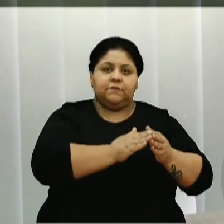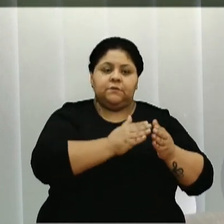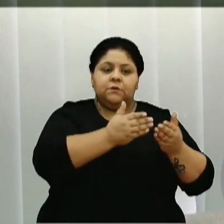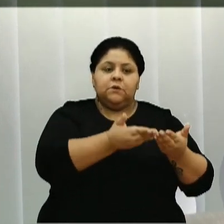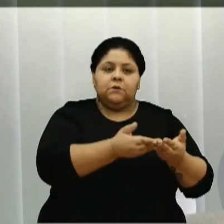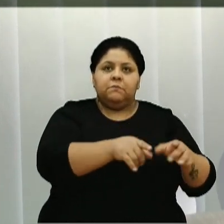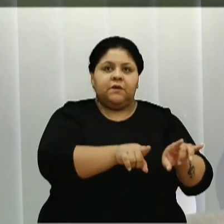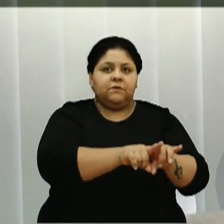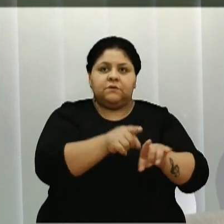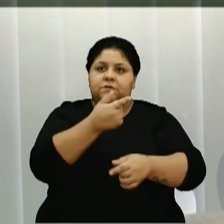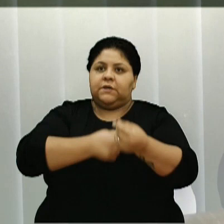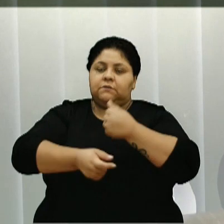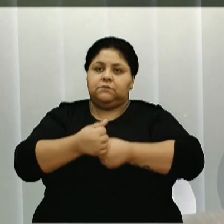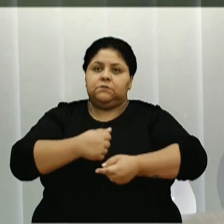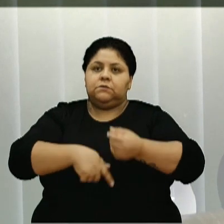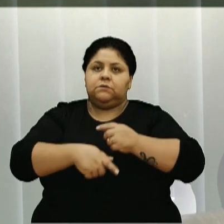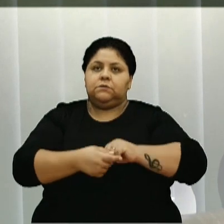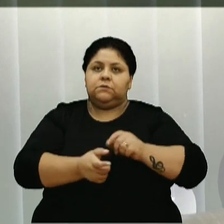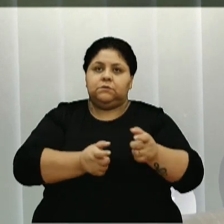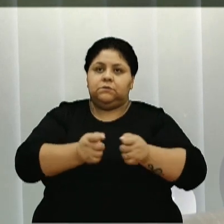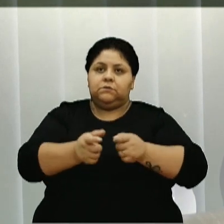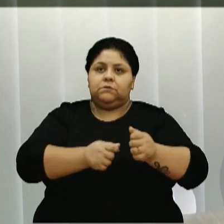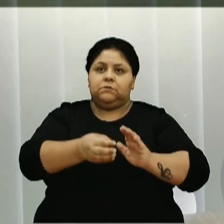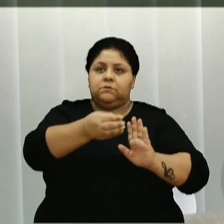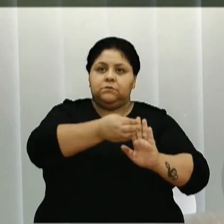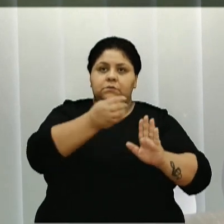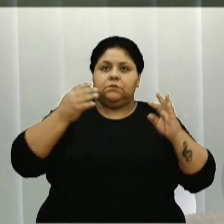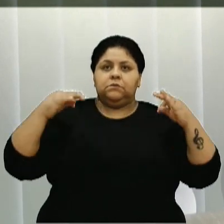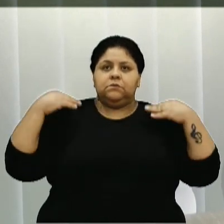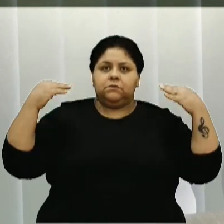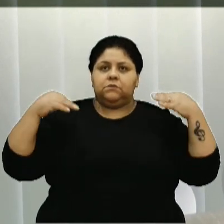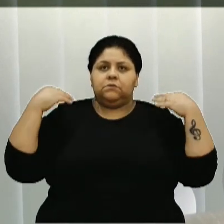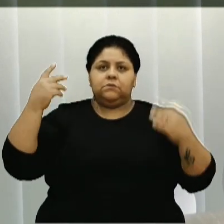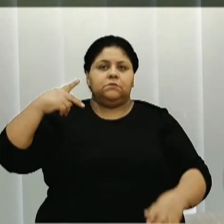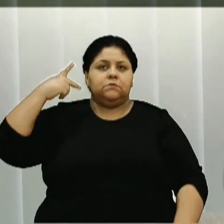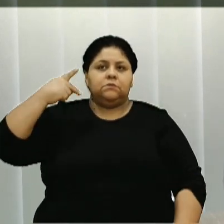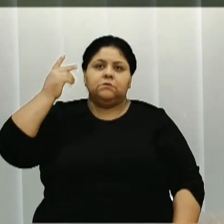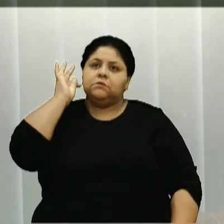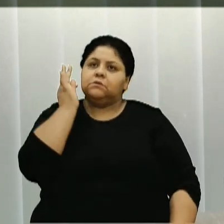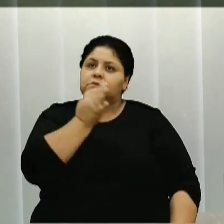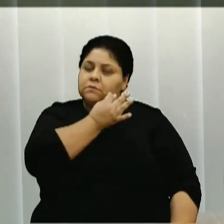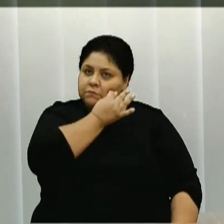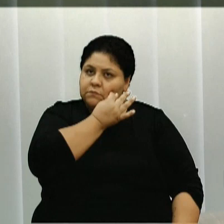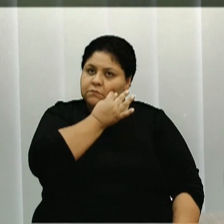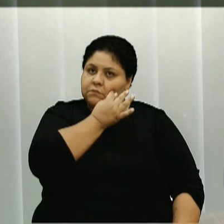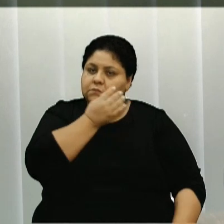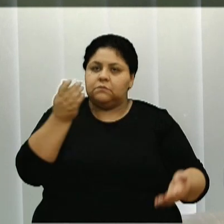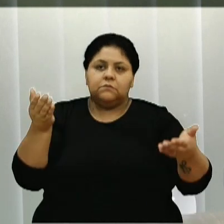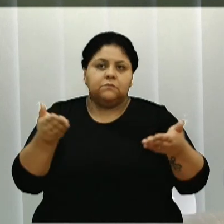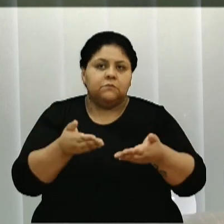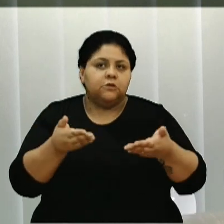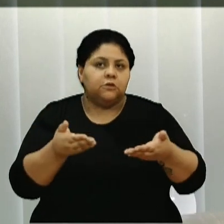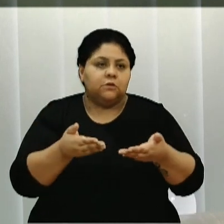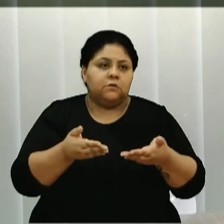Desenvolvimento Econômico, Fiscalização, Controle Orçamentário e Turismo, a vereadora Tatiane Frisso, viemos, através